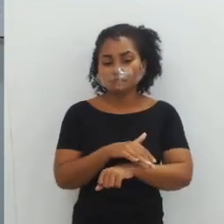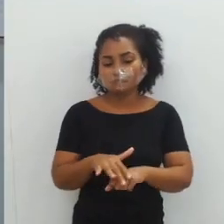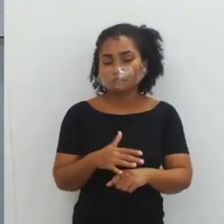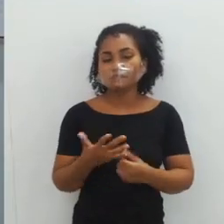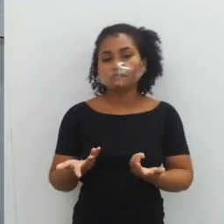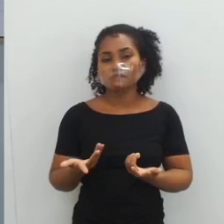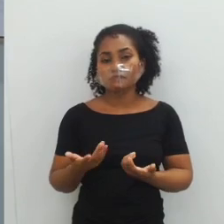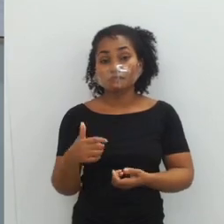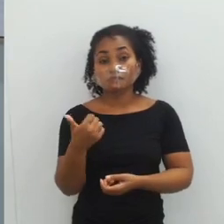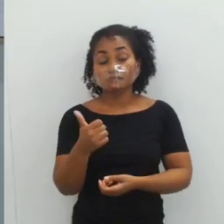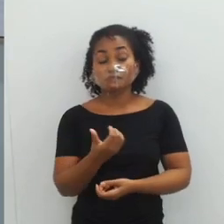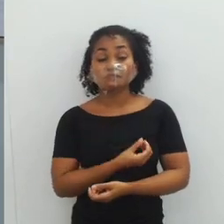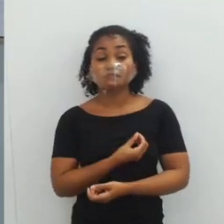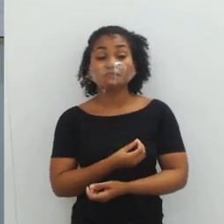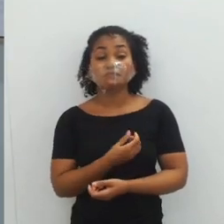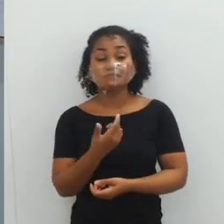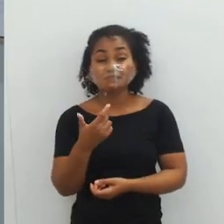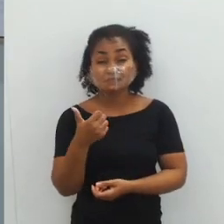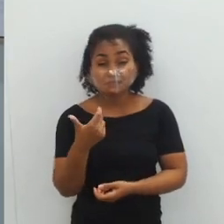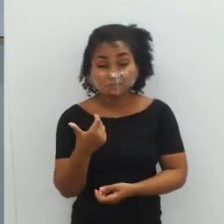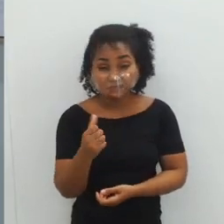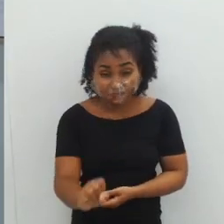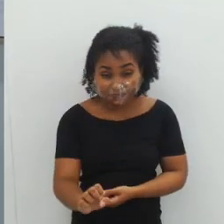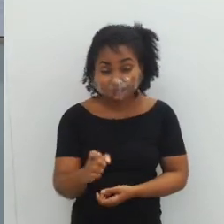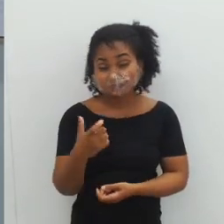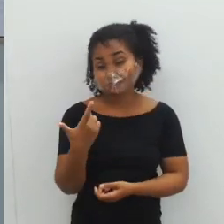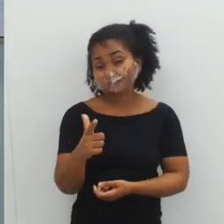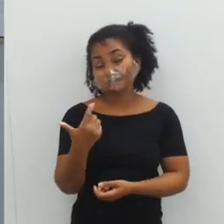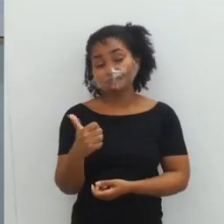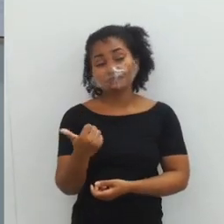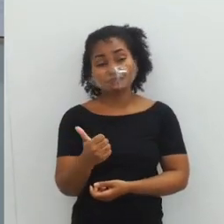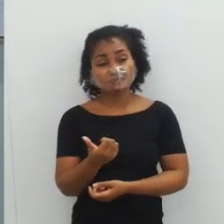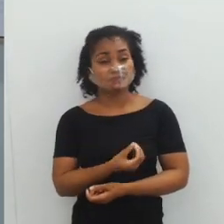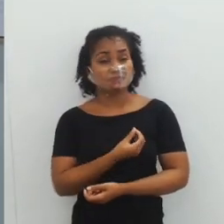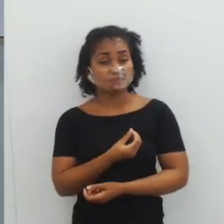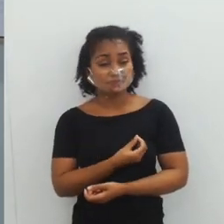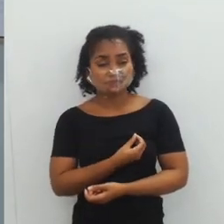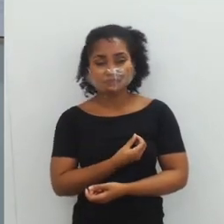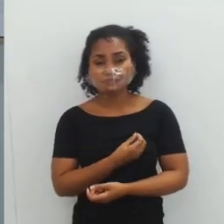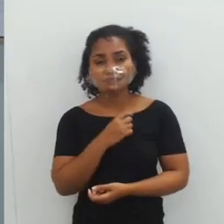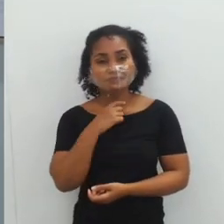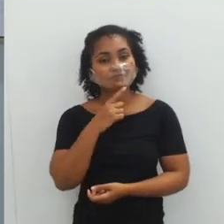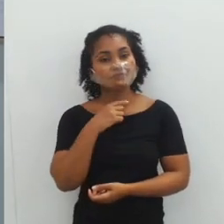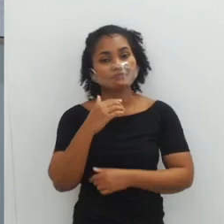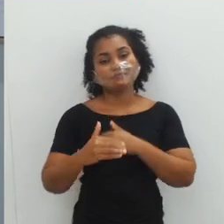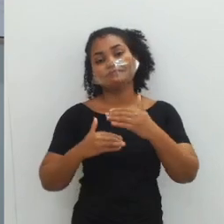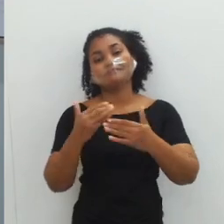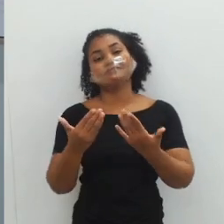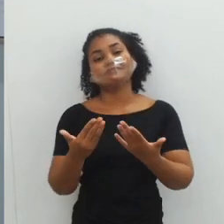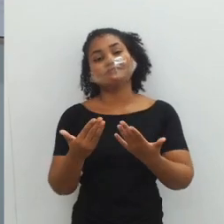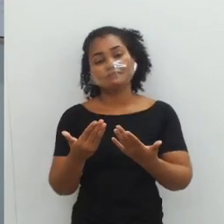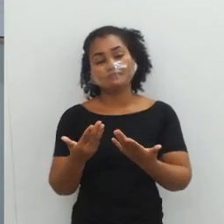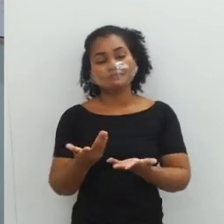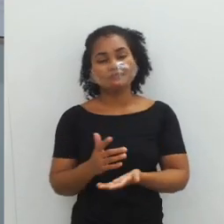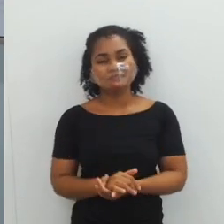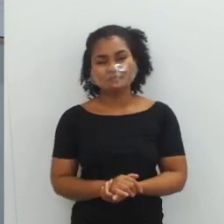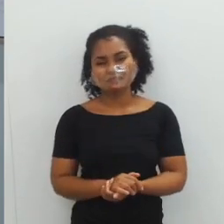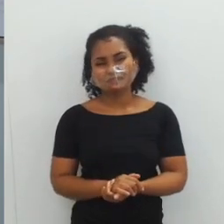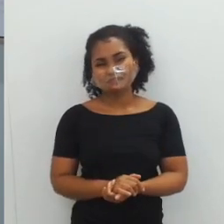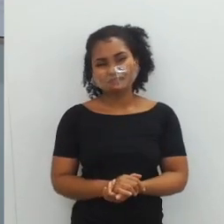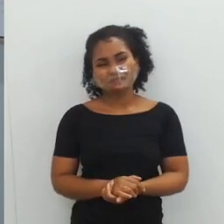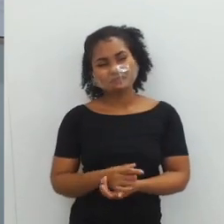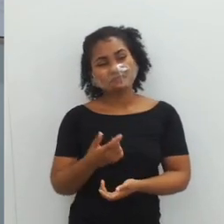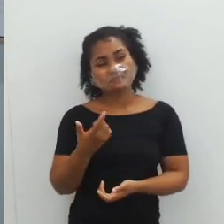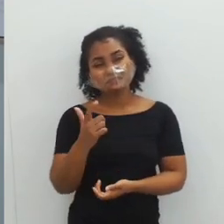de vida. Então, se eu não tenho qualidade de vida, eu não tenho como crescer na vida. Não é porque eu não